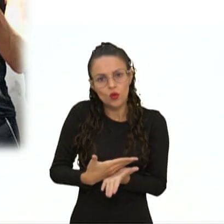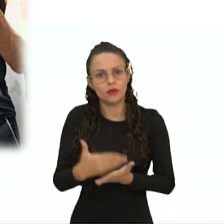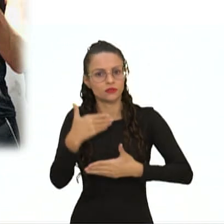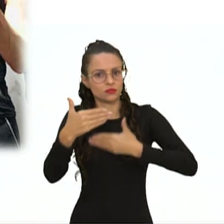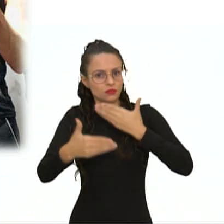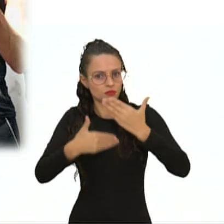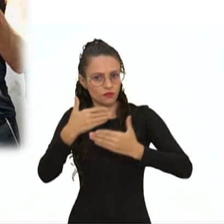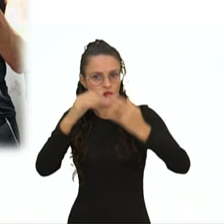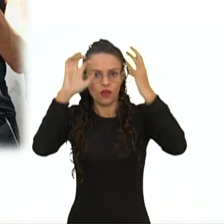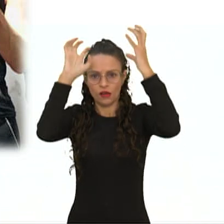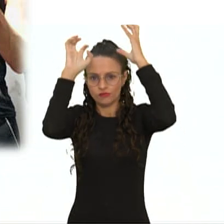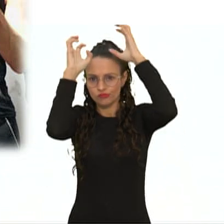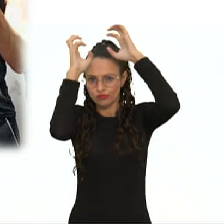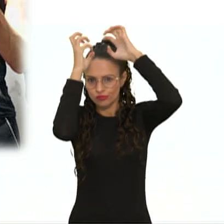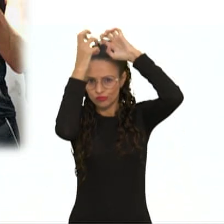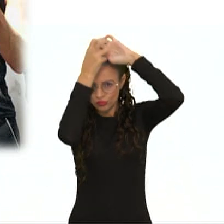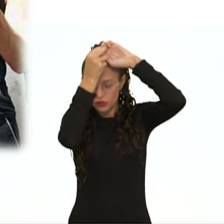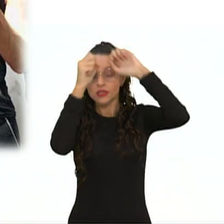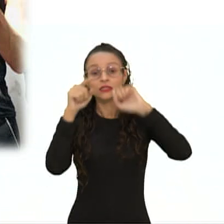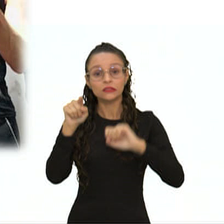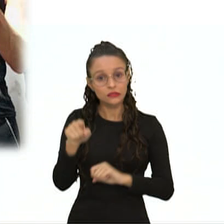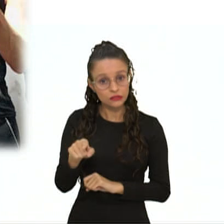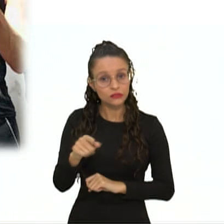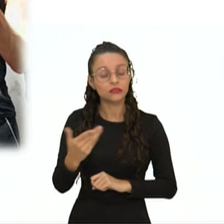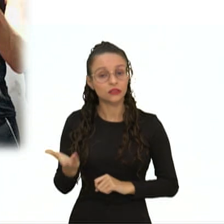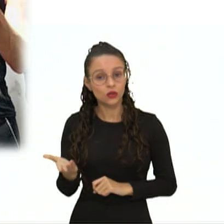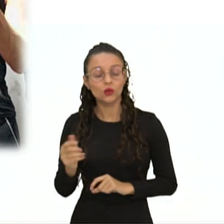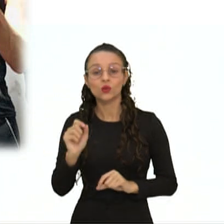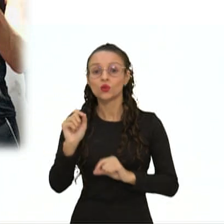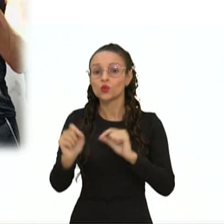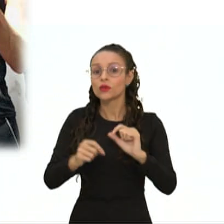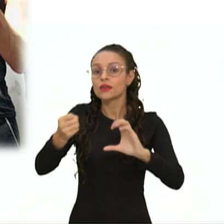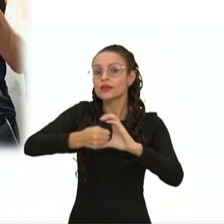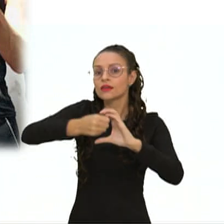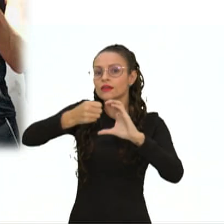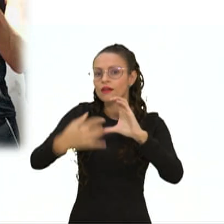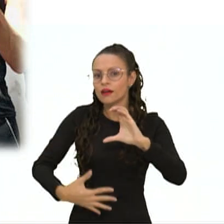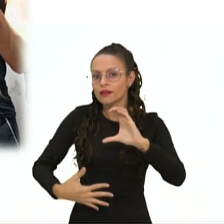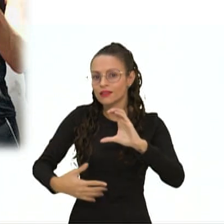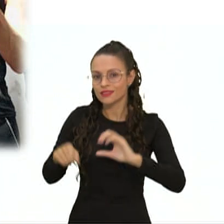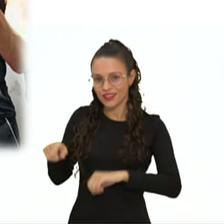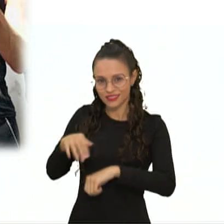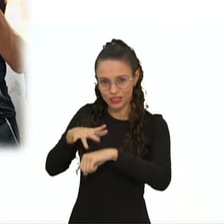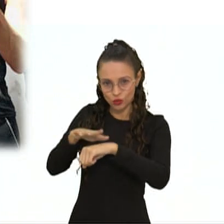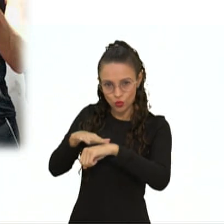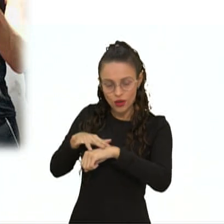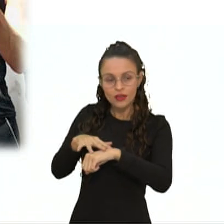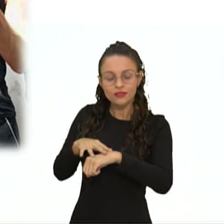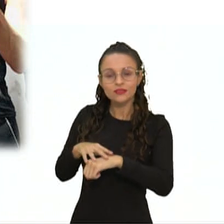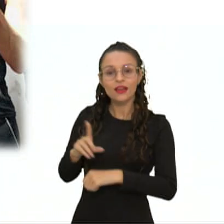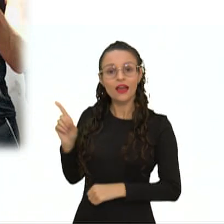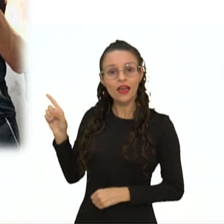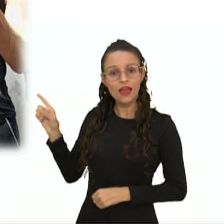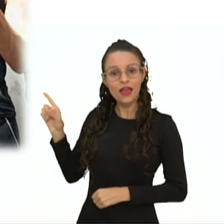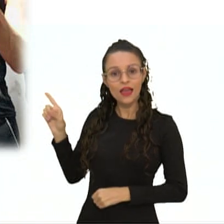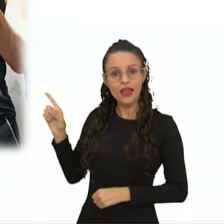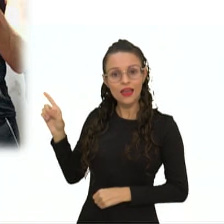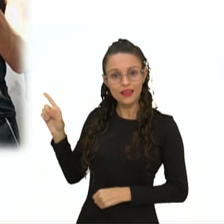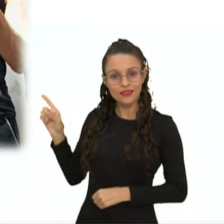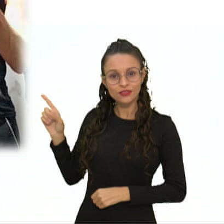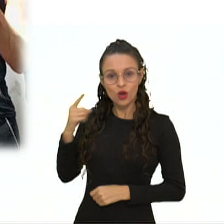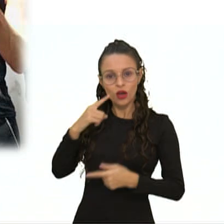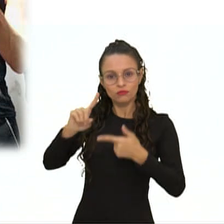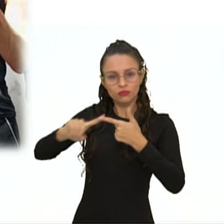começam a desenvolver esse tipo de transistor que tá então o que caracteriza essa doença são esses sintomas